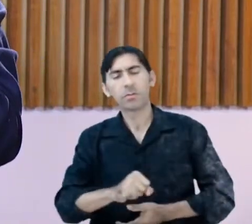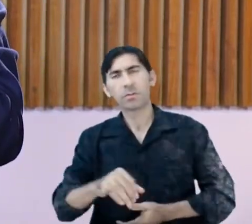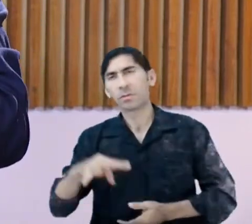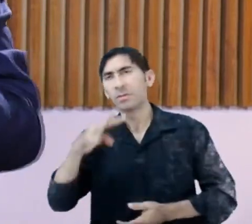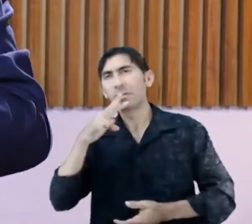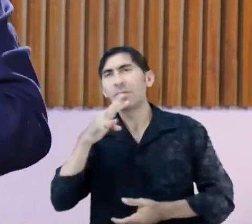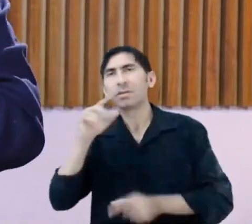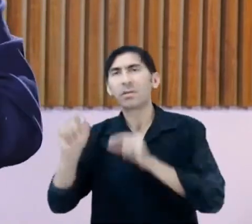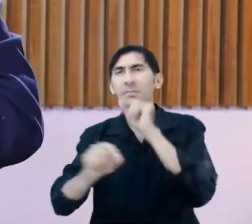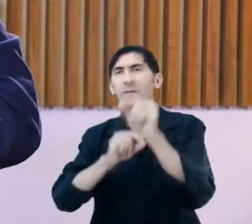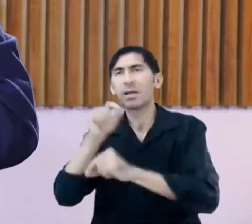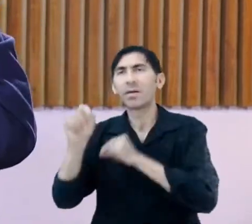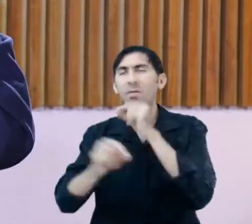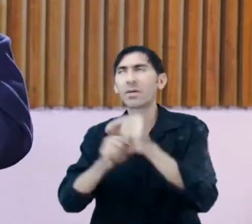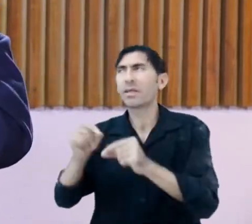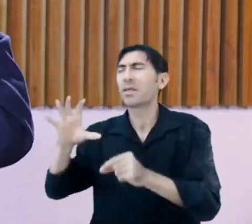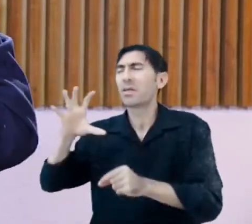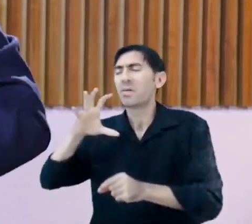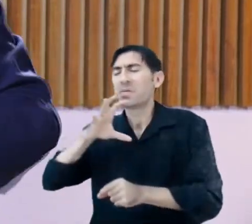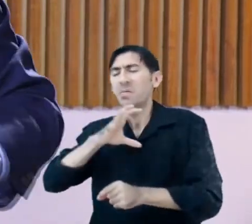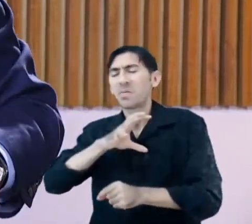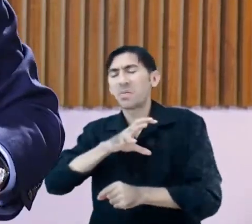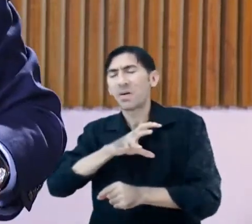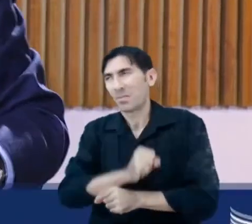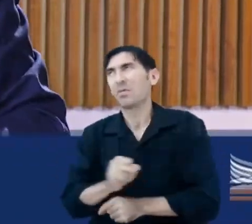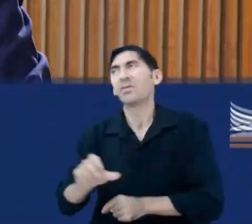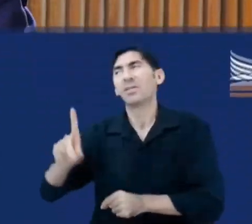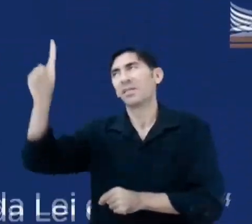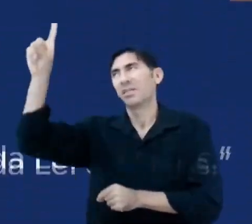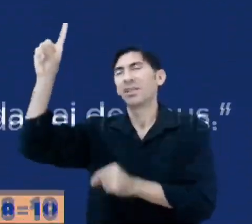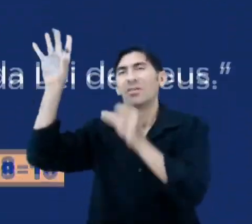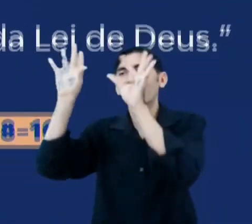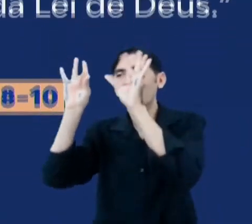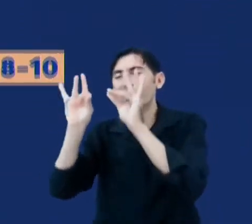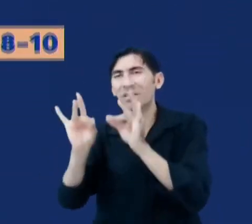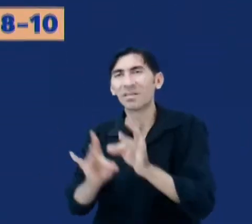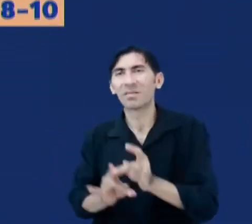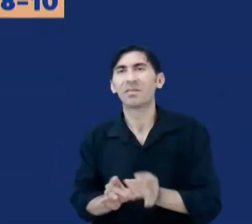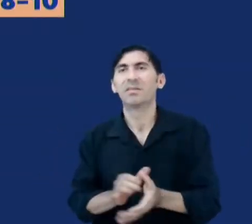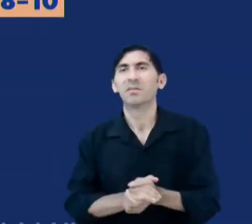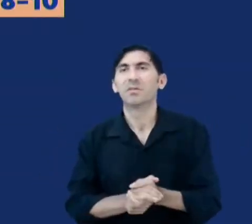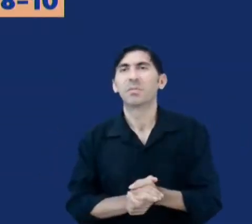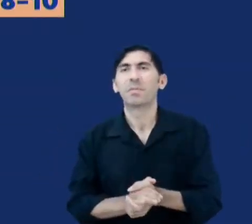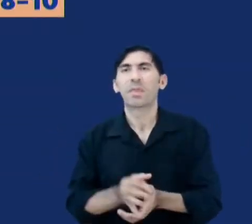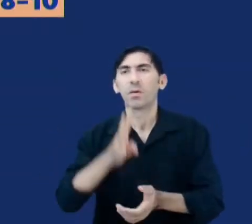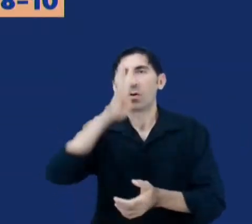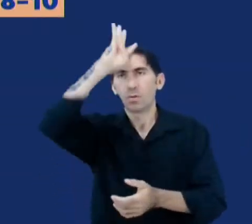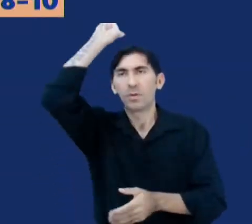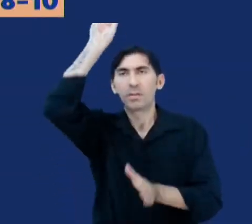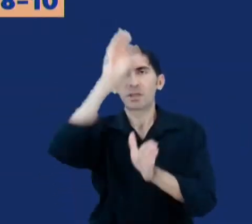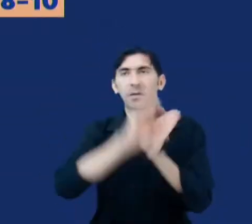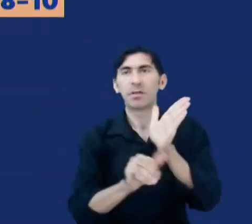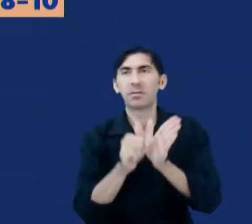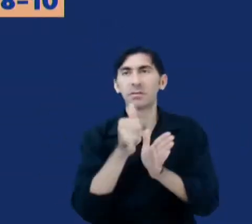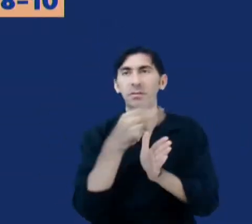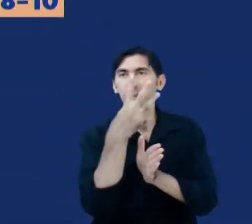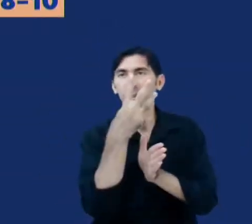Deus. Em Romanos capítulo 13, 8 a 10, nós lemos que o cumprimento do